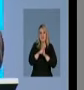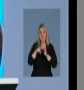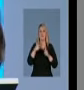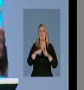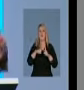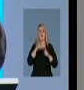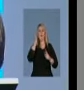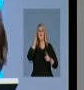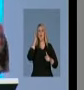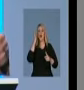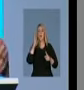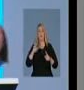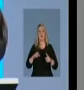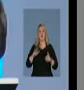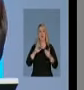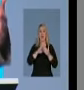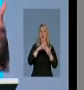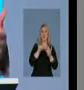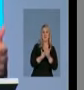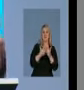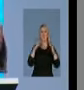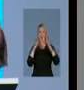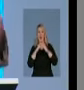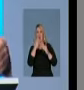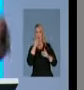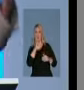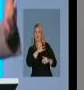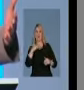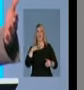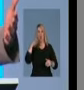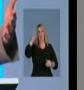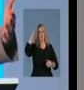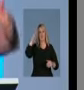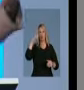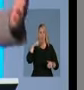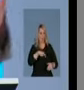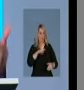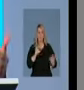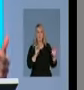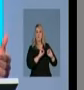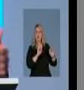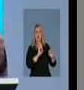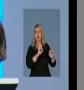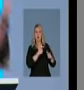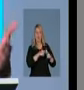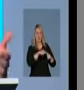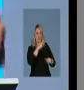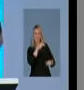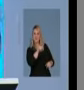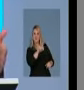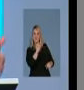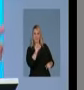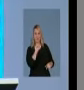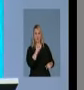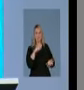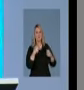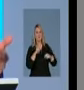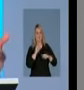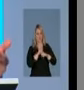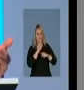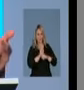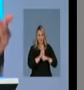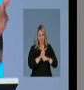casa, alguém que tem escola, alguém que tem comida, alguém que tem saúde, imaginar que alguém que nada tem é um problema para você. Então, acho que não. Acho que tem que ter assistência, tem que ter